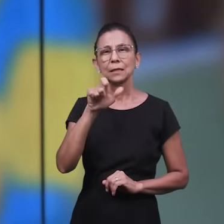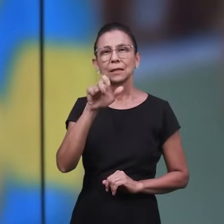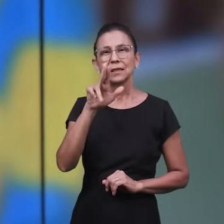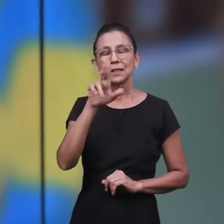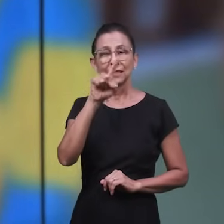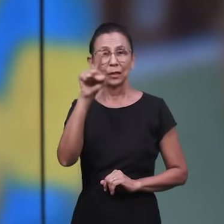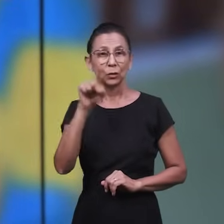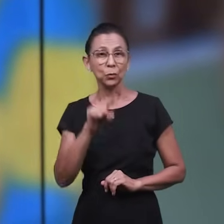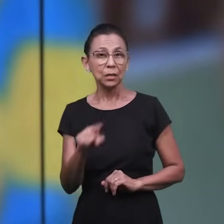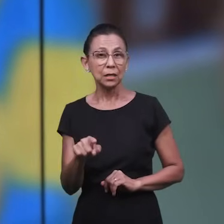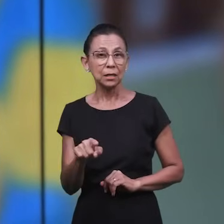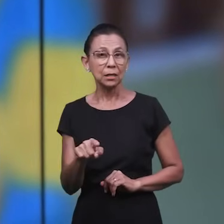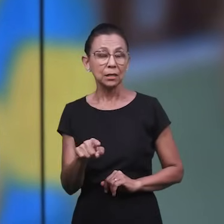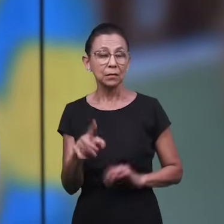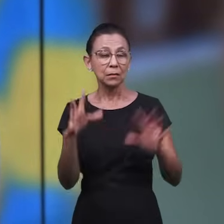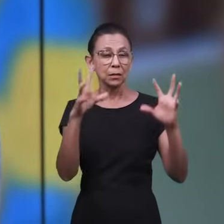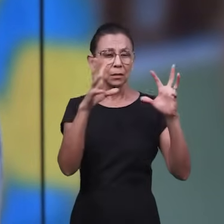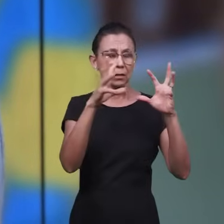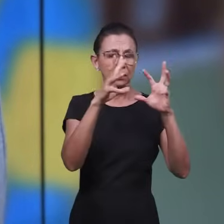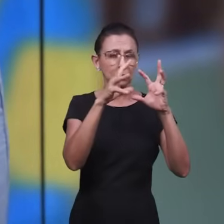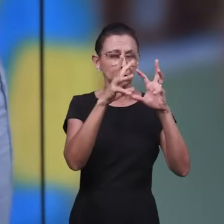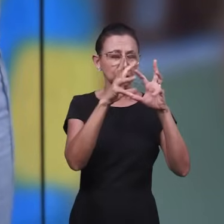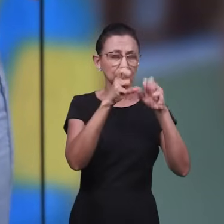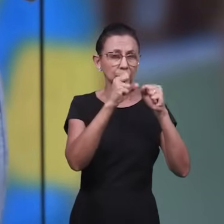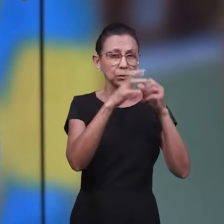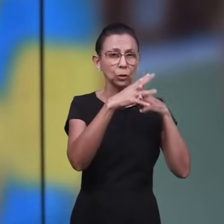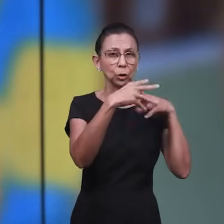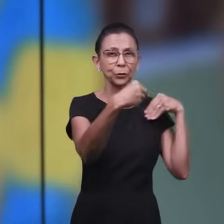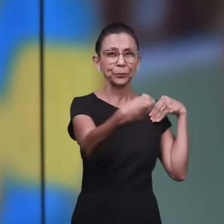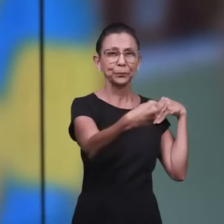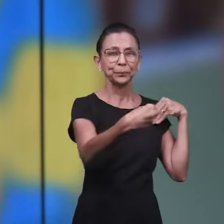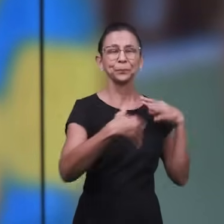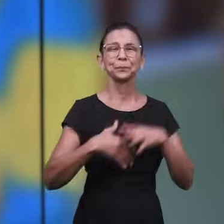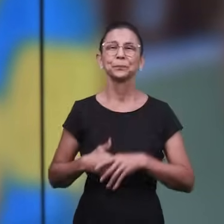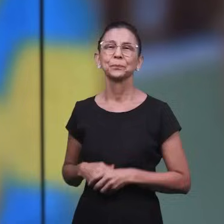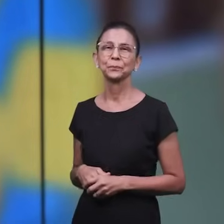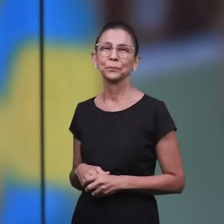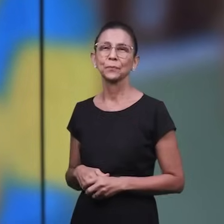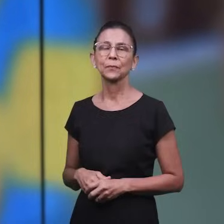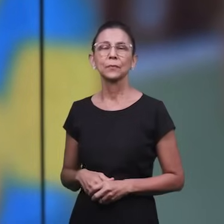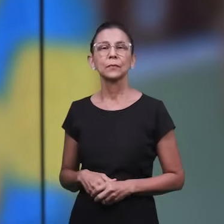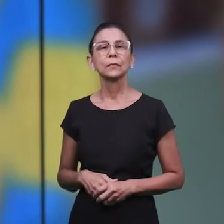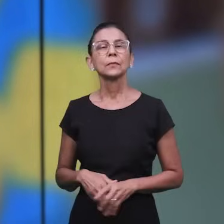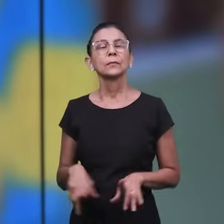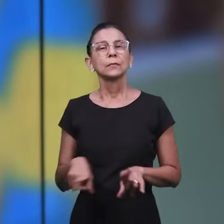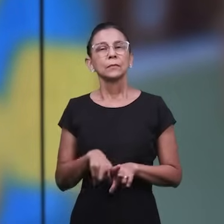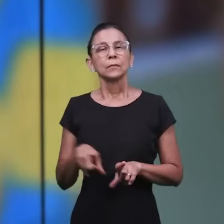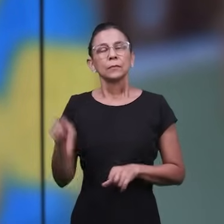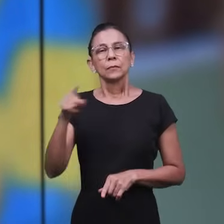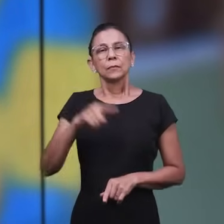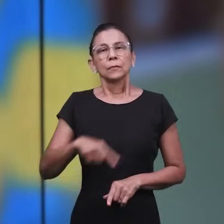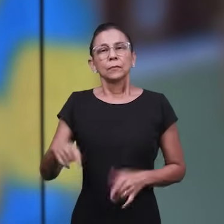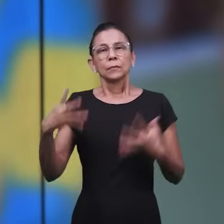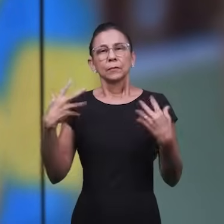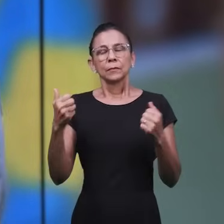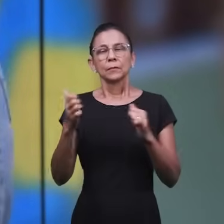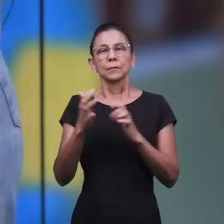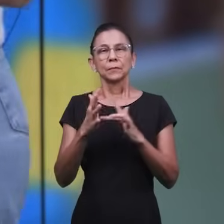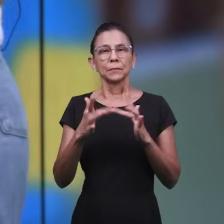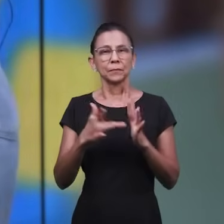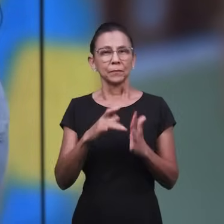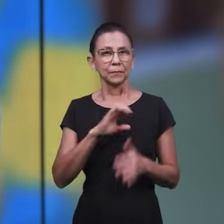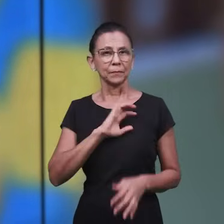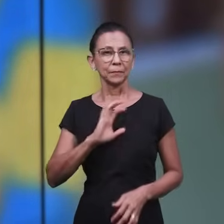aceitamos Jesus como nosso Salvador, o Espírito Santo de Deus passa a fazer parte da nossa vida. E